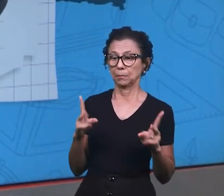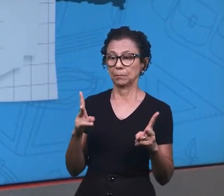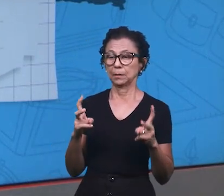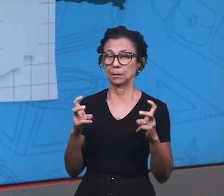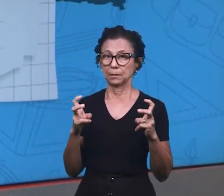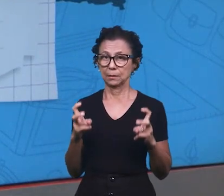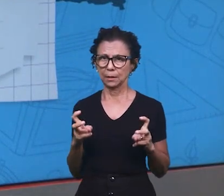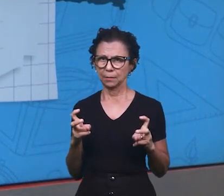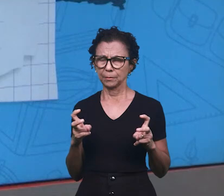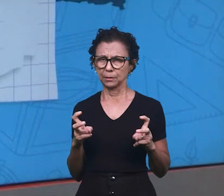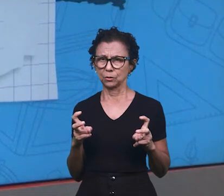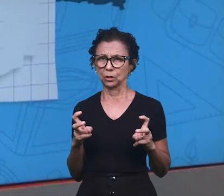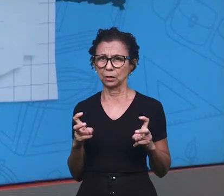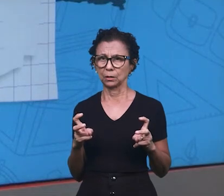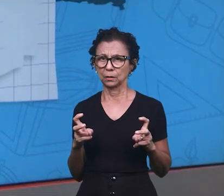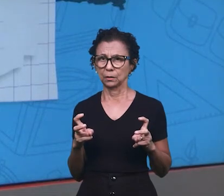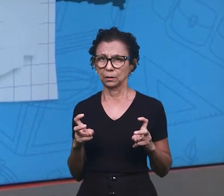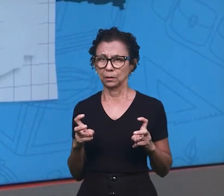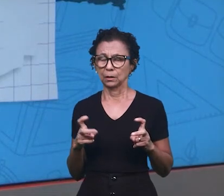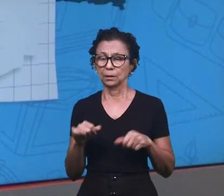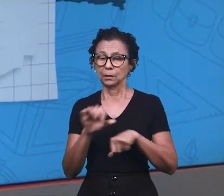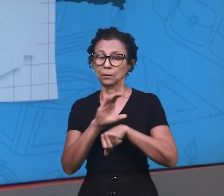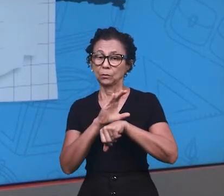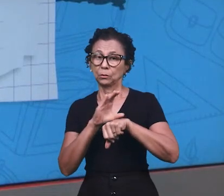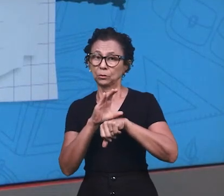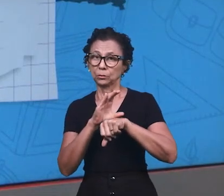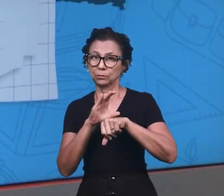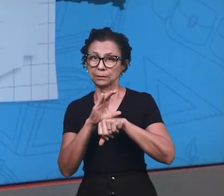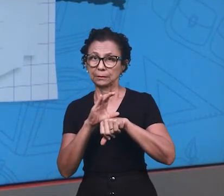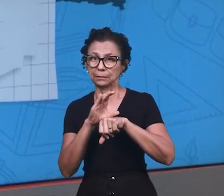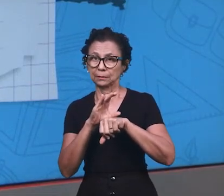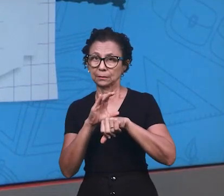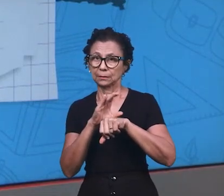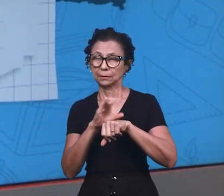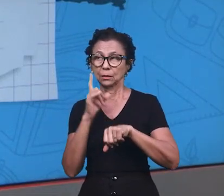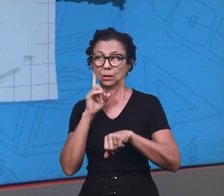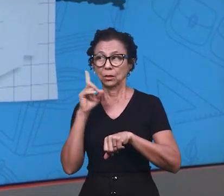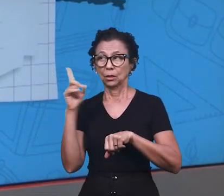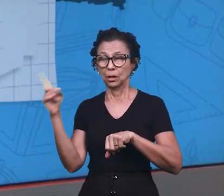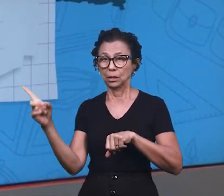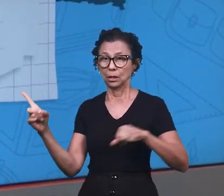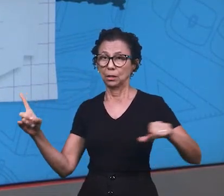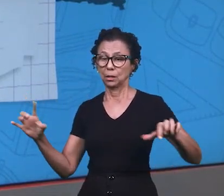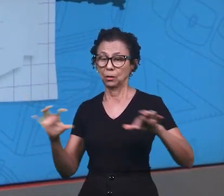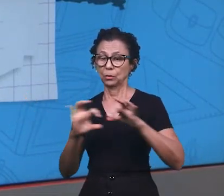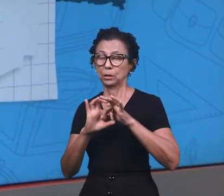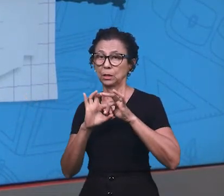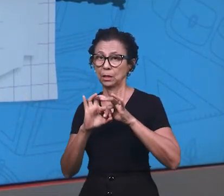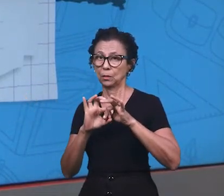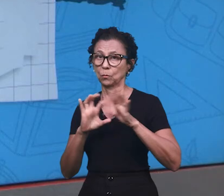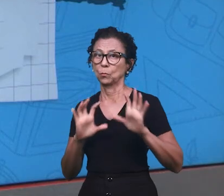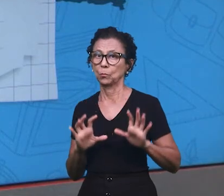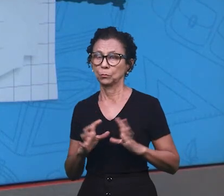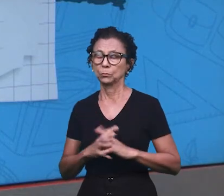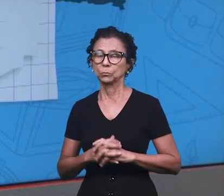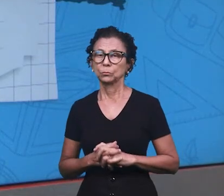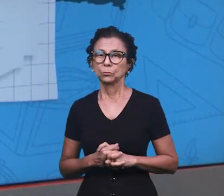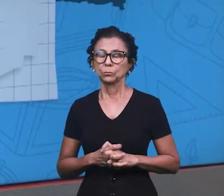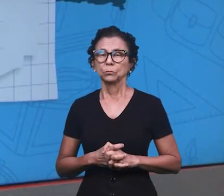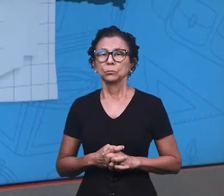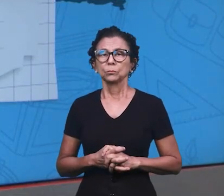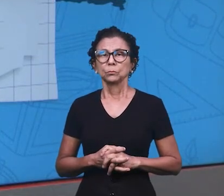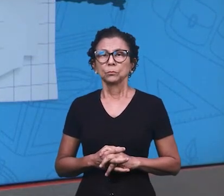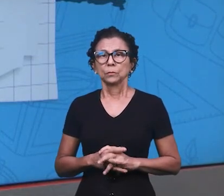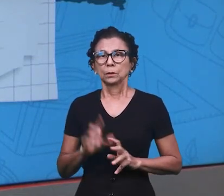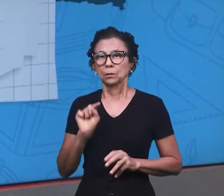tal prerrogativa, qual? Da Constituição, olha a retomada, olha a costura com o período anterior. Eu tenho um ponto